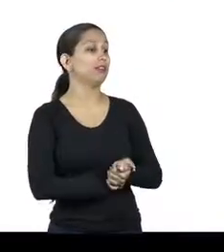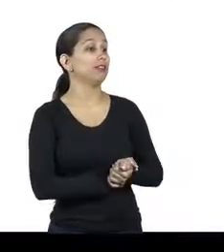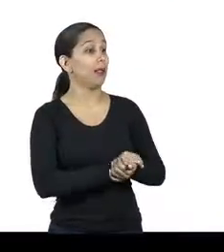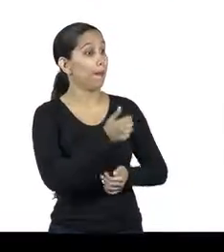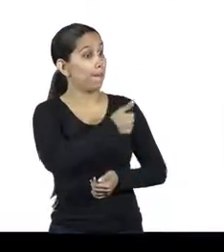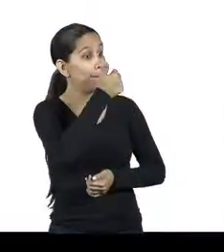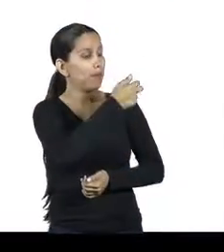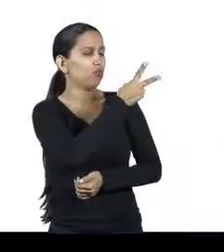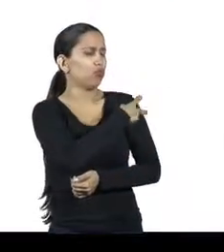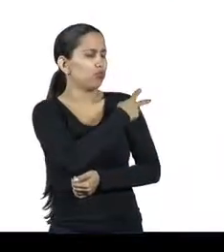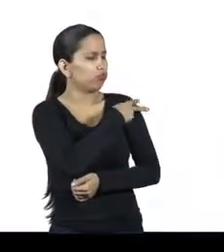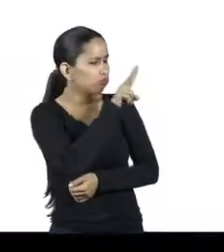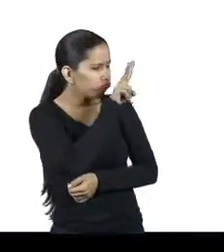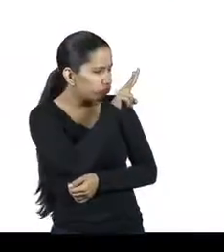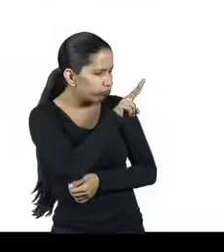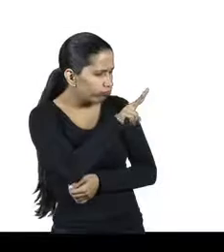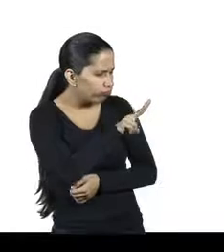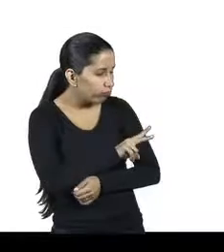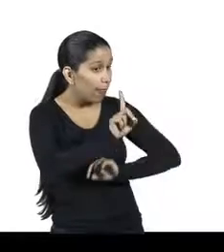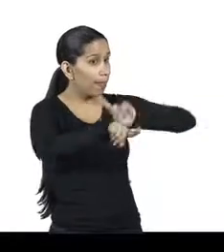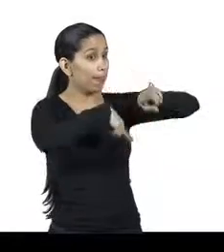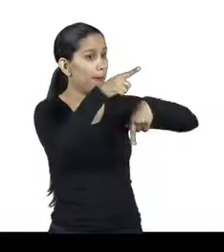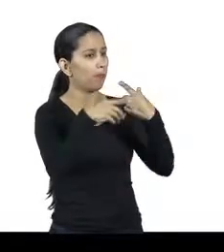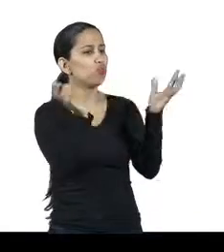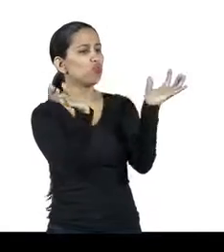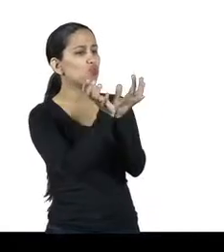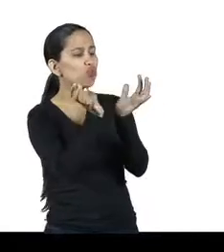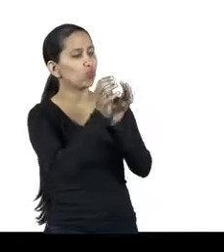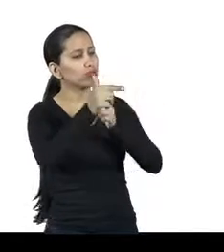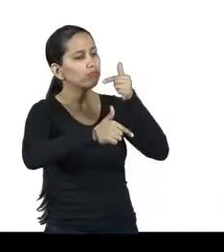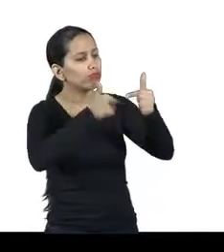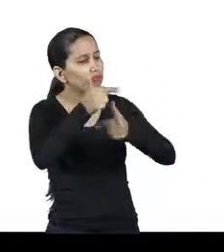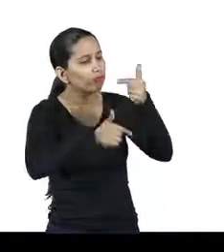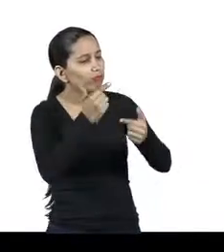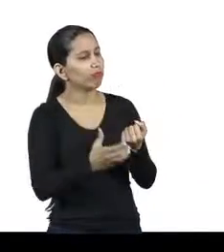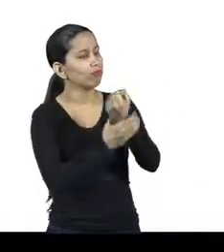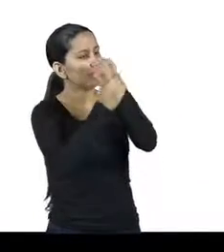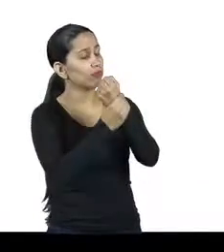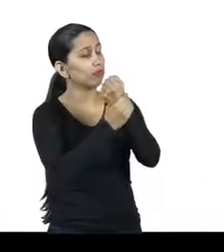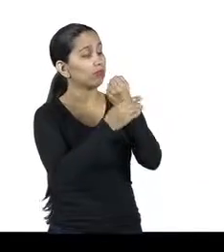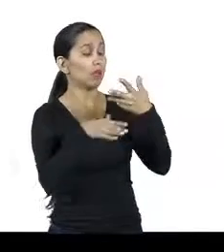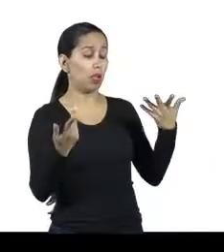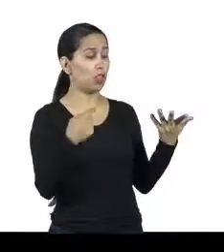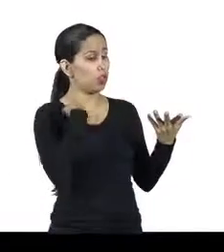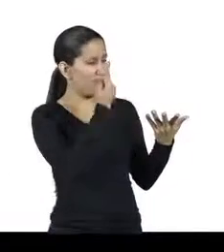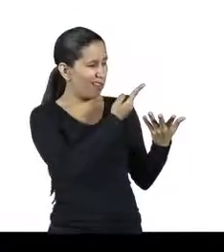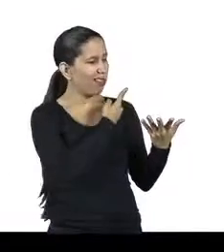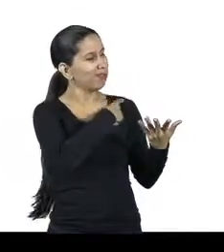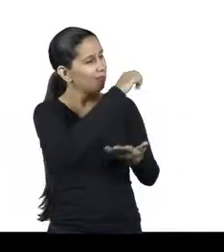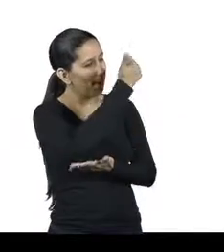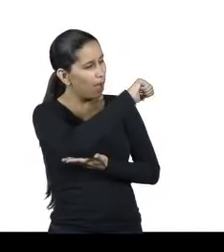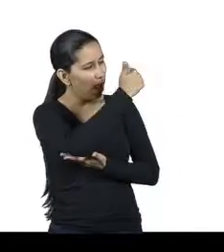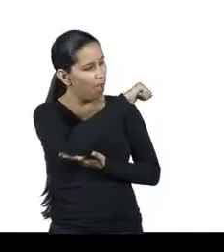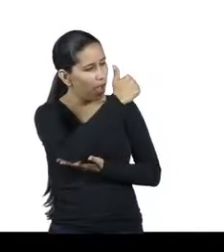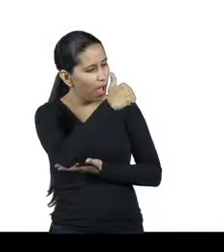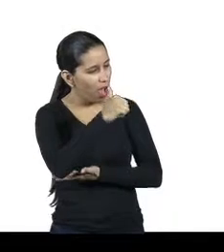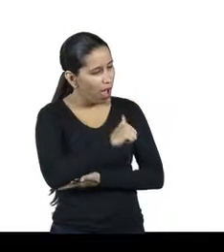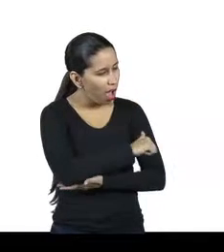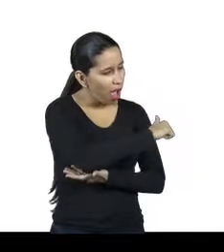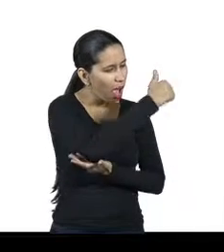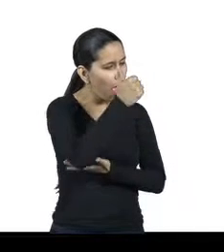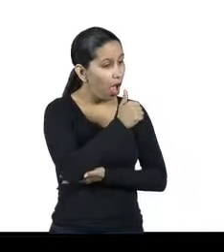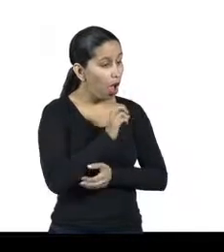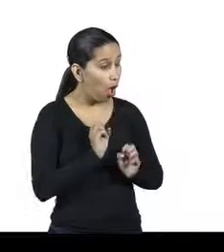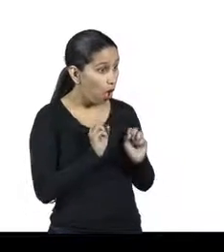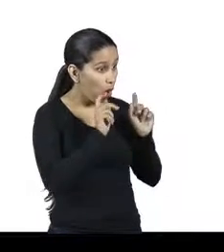pelo supervisor e posteriormente pela segurança do trabalho. Nós fazemos uma verificação de tudo e aí, se